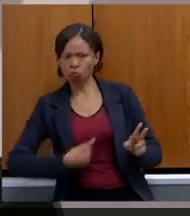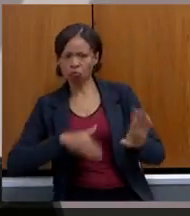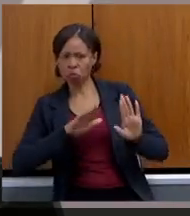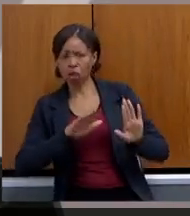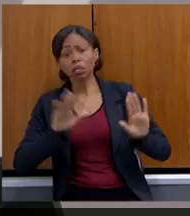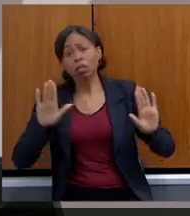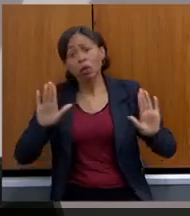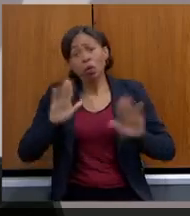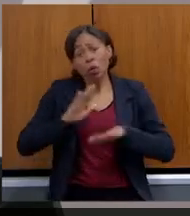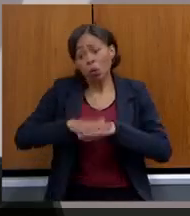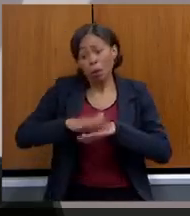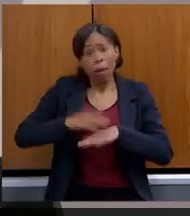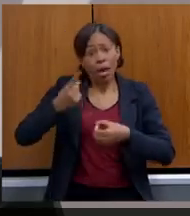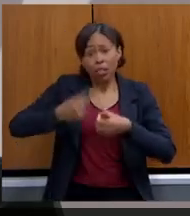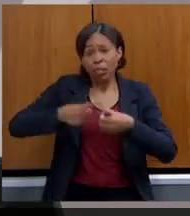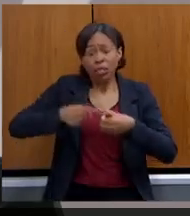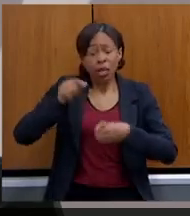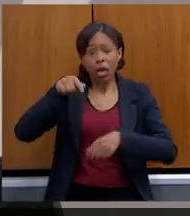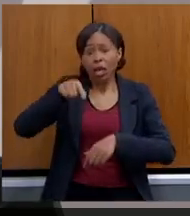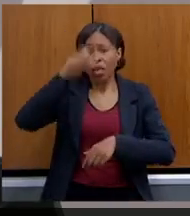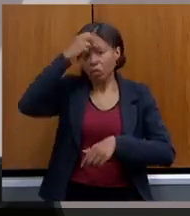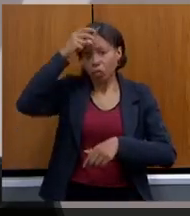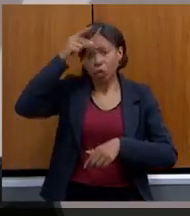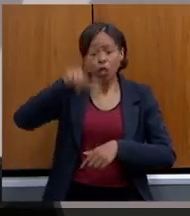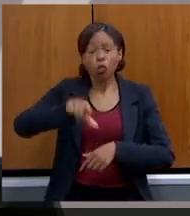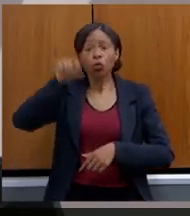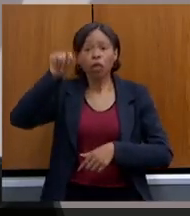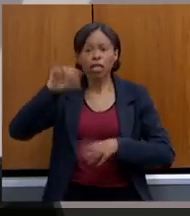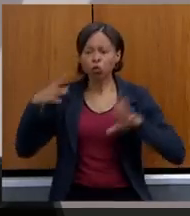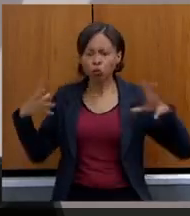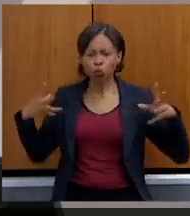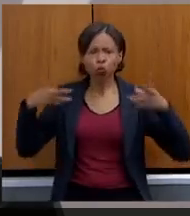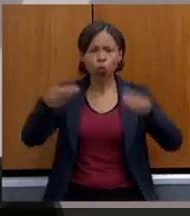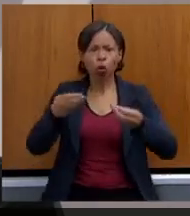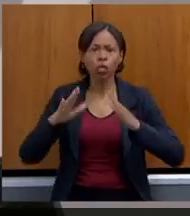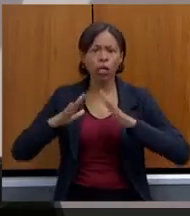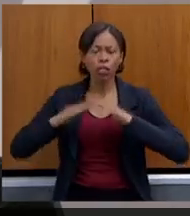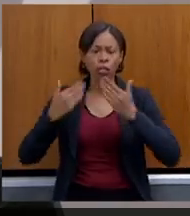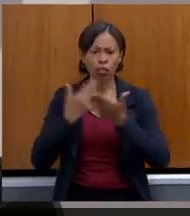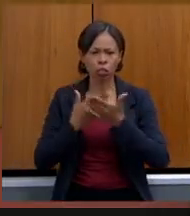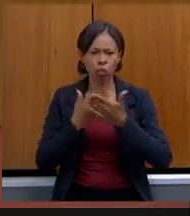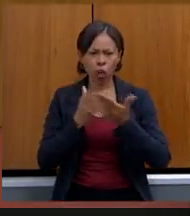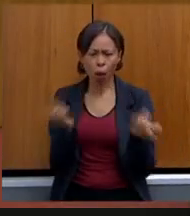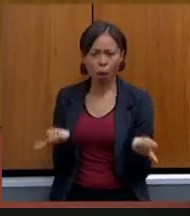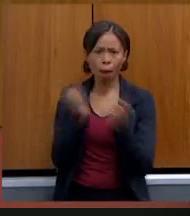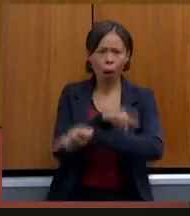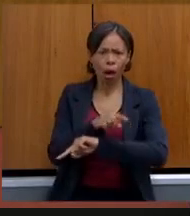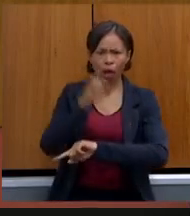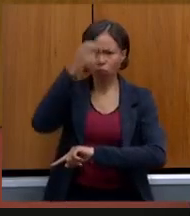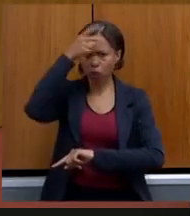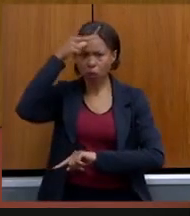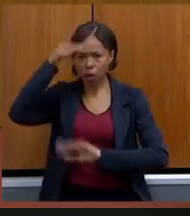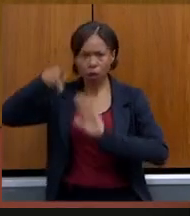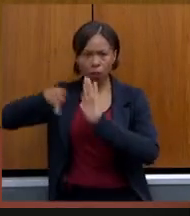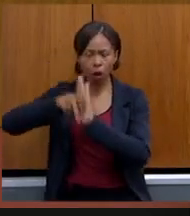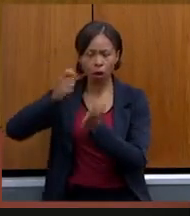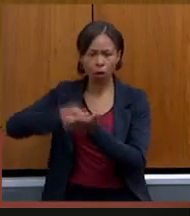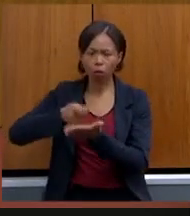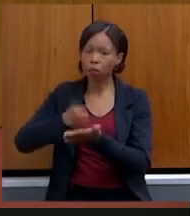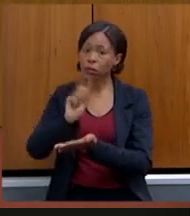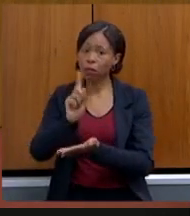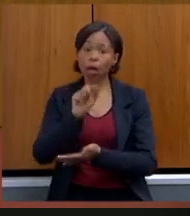dos Municípios escolherem não chegasse todas essa aqui vão ser municipalizados não você vai ter escolher esse aqui é mais viável sim